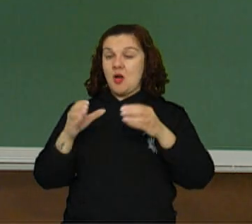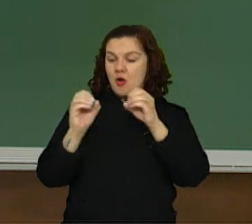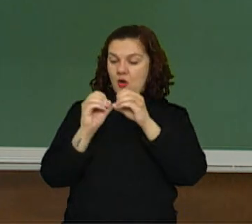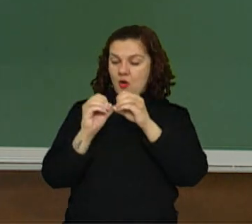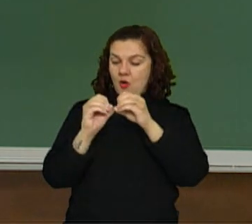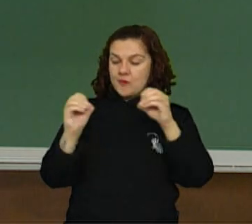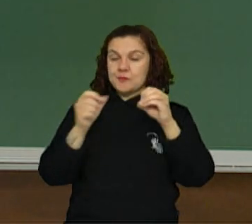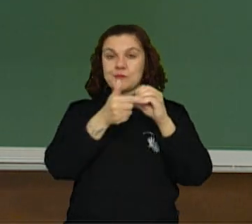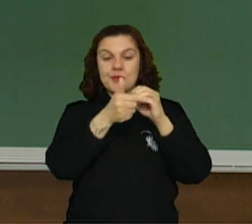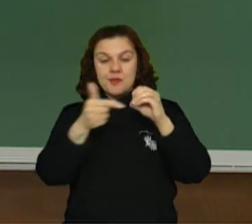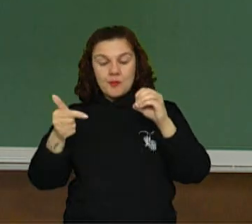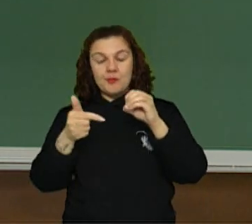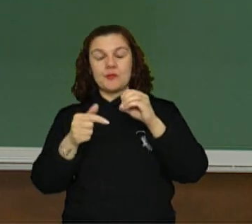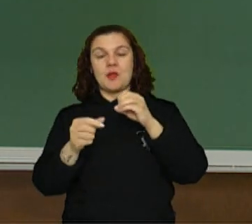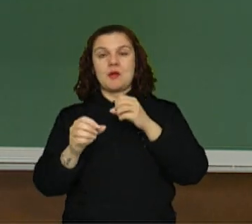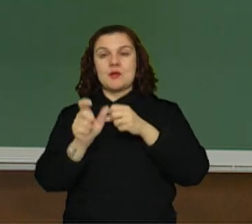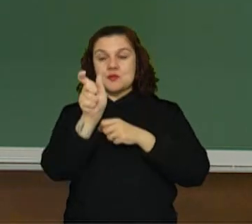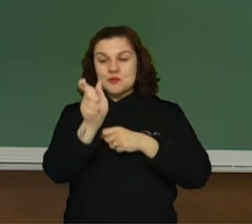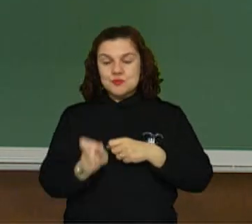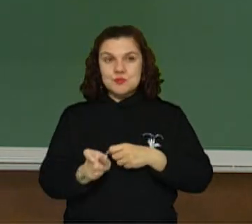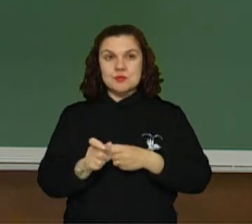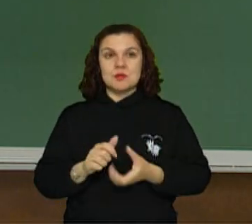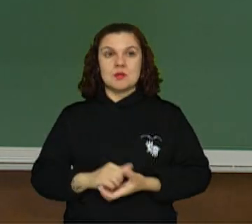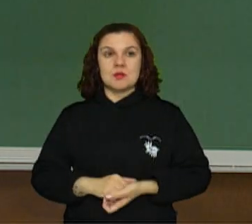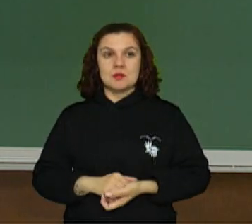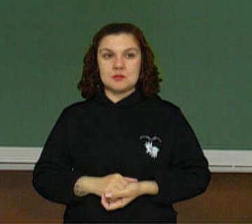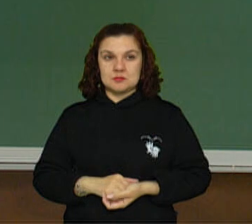Oração sem sujeito ou